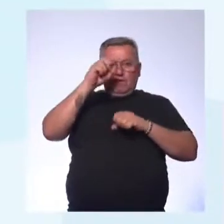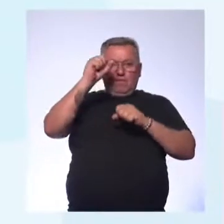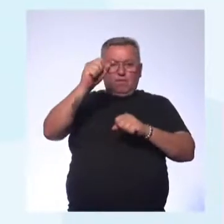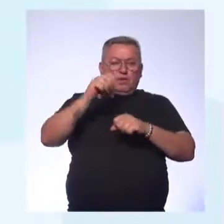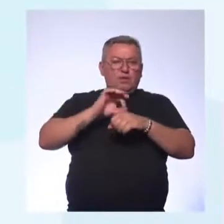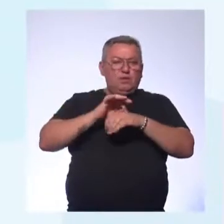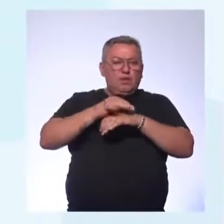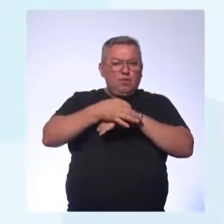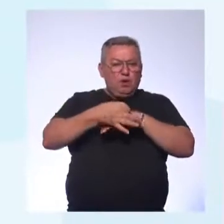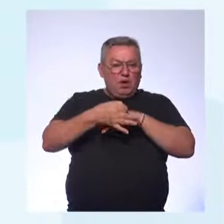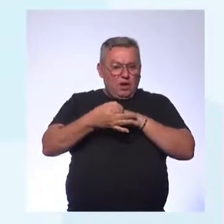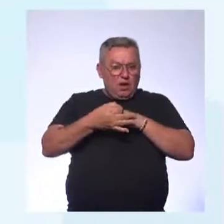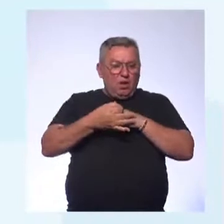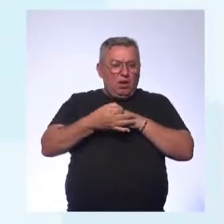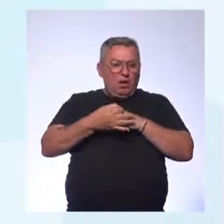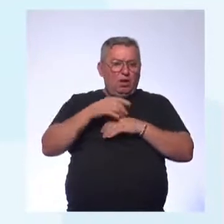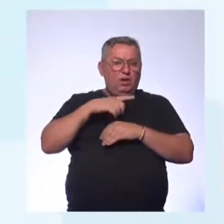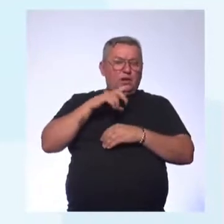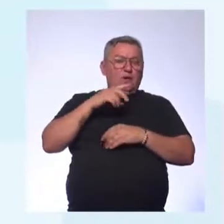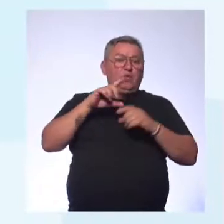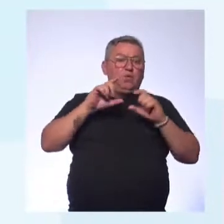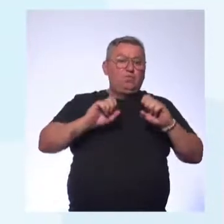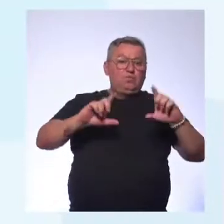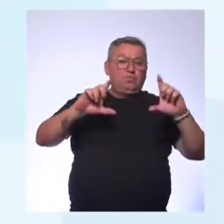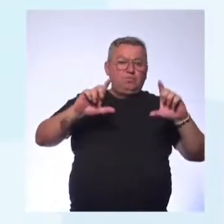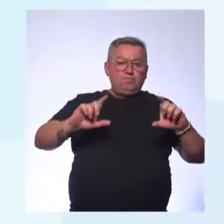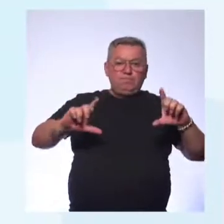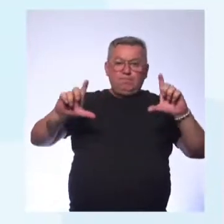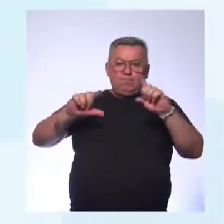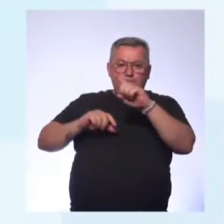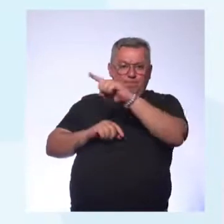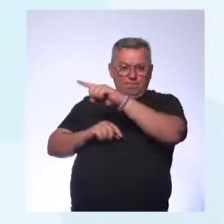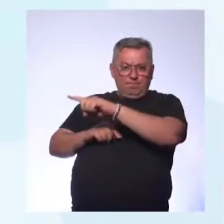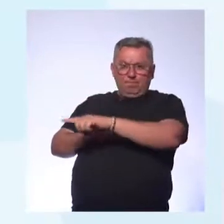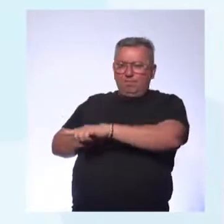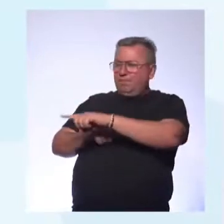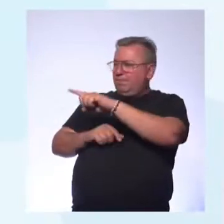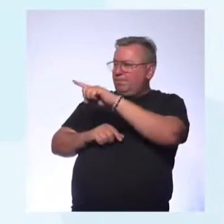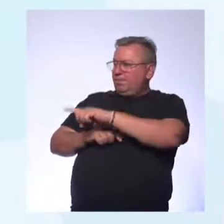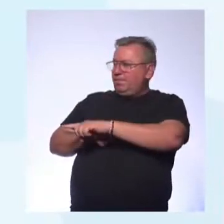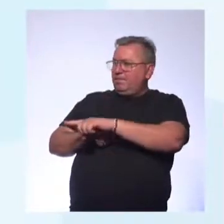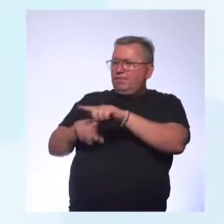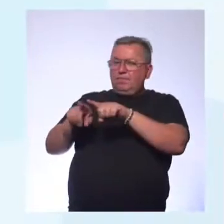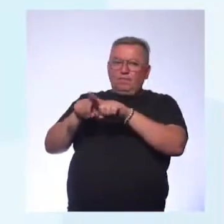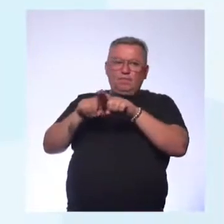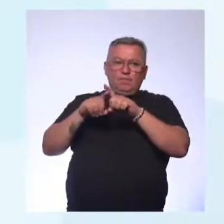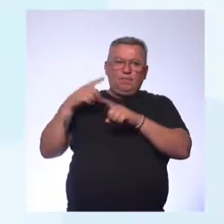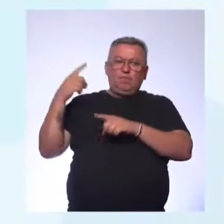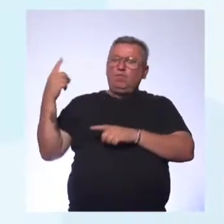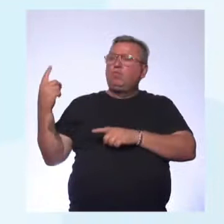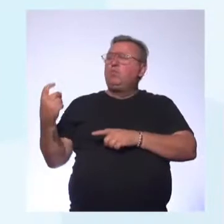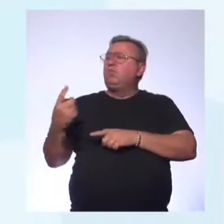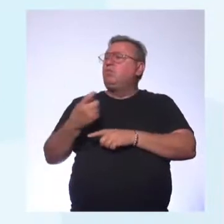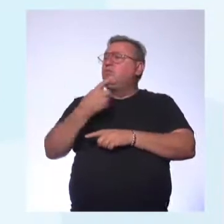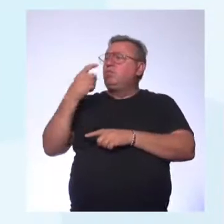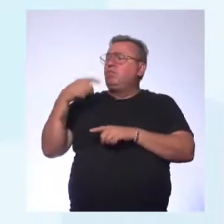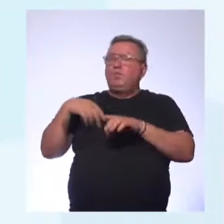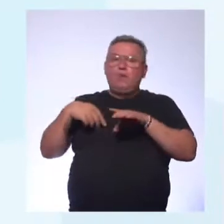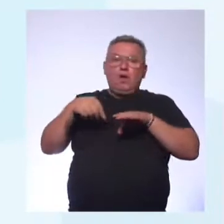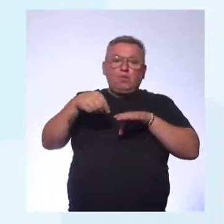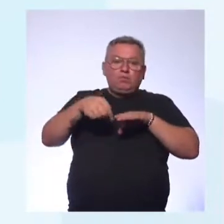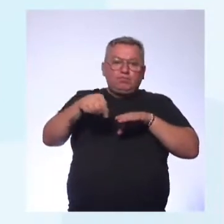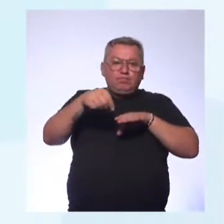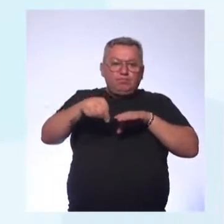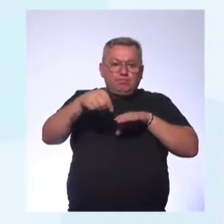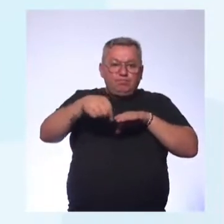intermoleculares então Aqui nós temos duas imagens Observe as imagens tanto o perfume quanto a acetona